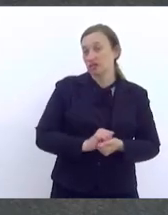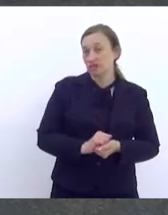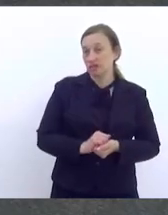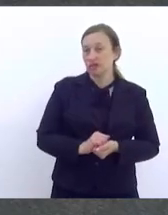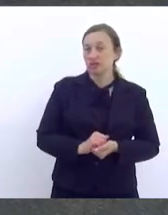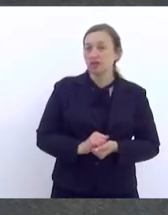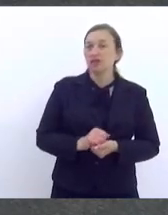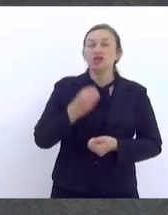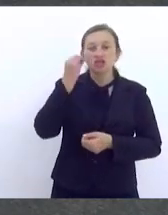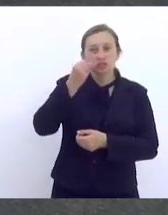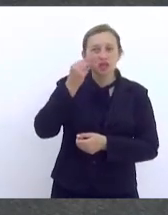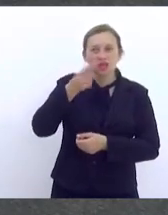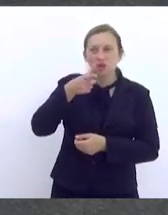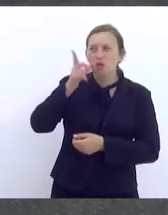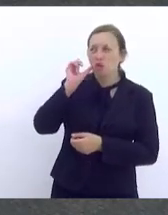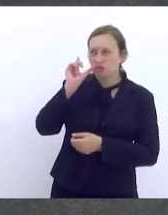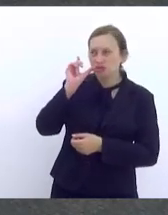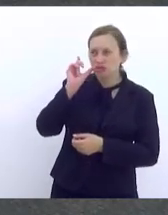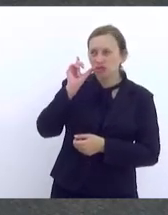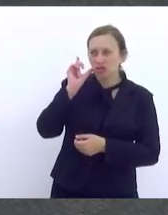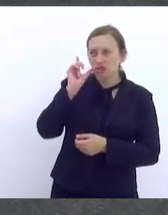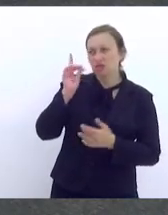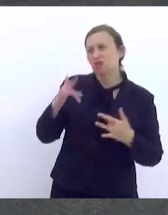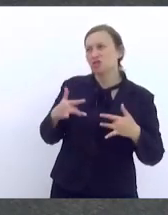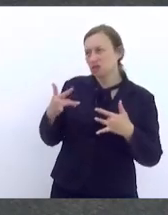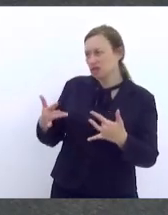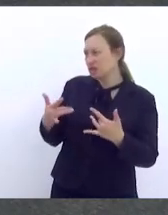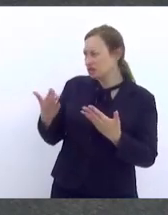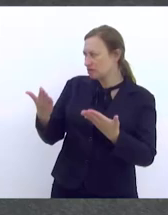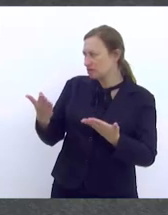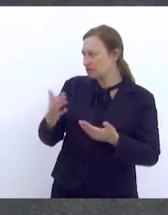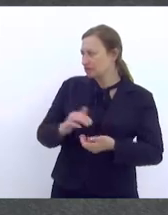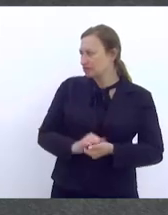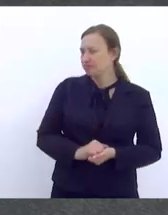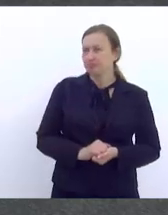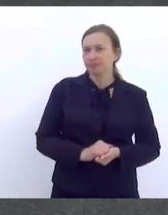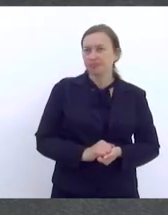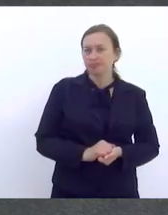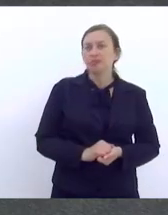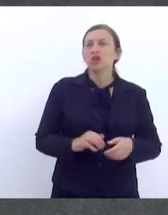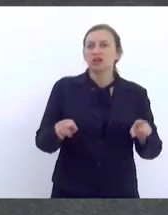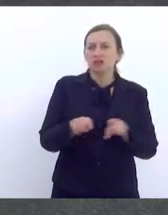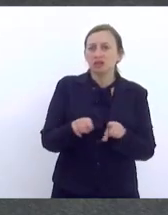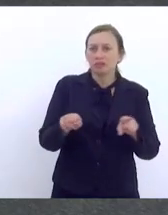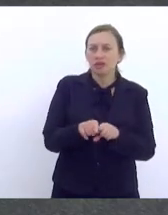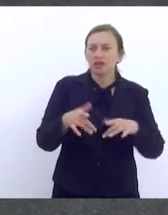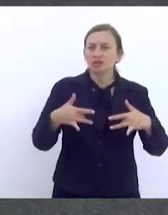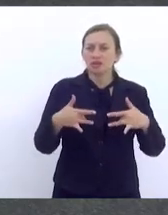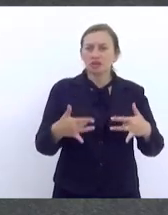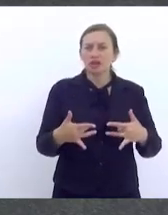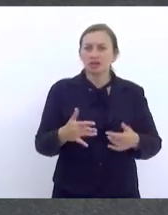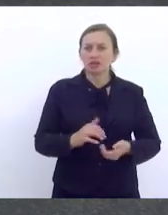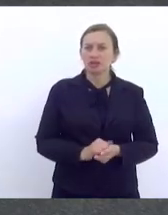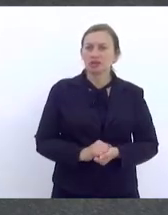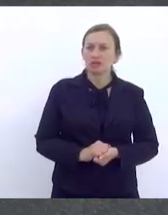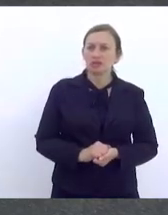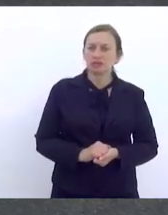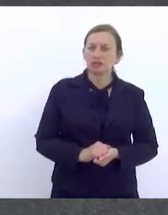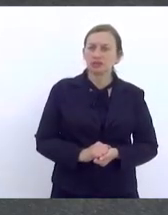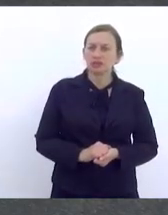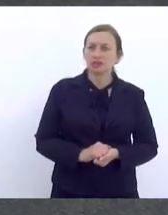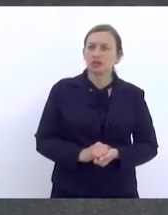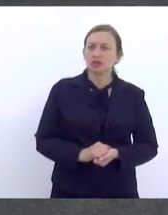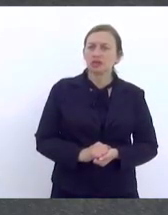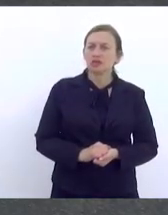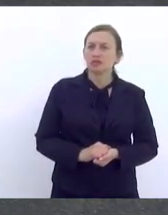experimentou uma ontem em mim a minha solidariedade e queria também me solidarizar porque nós devemos